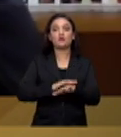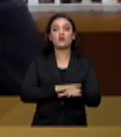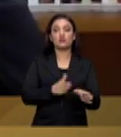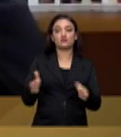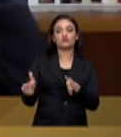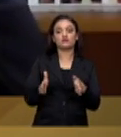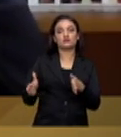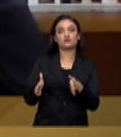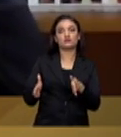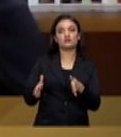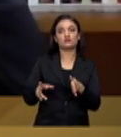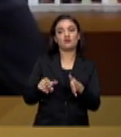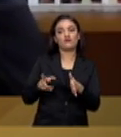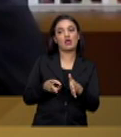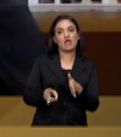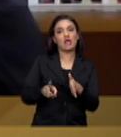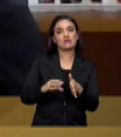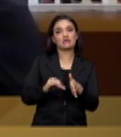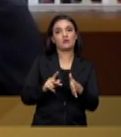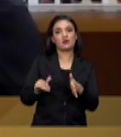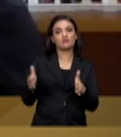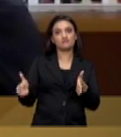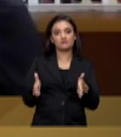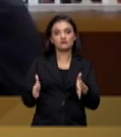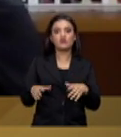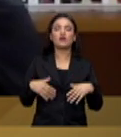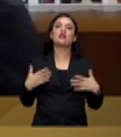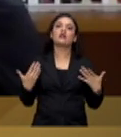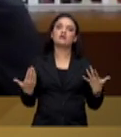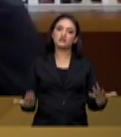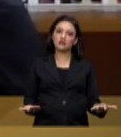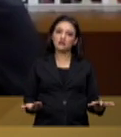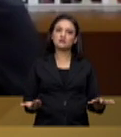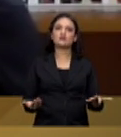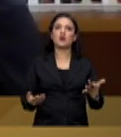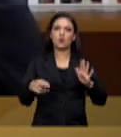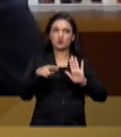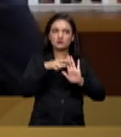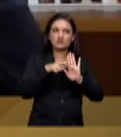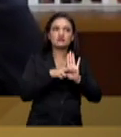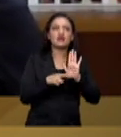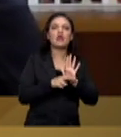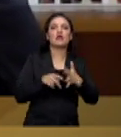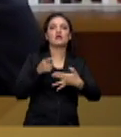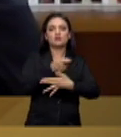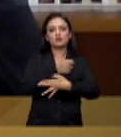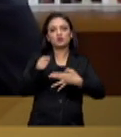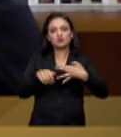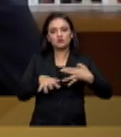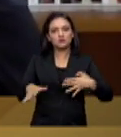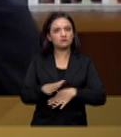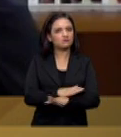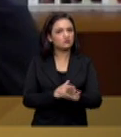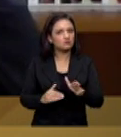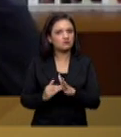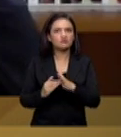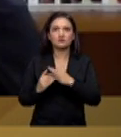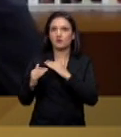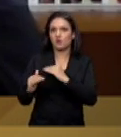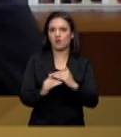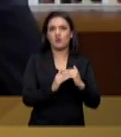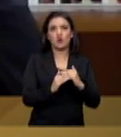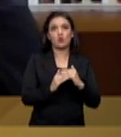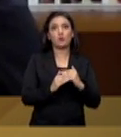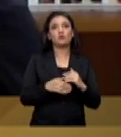funcionamento. Doutrina e jurisprudência são pacíficas quanto a isso. Todos esses requisitos estão presentes